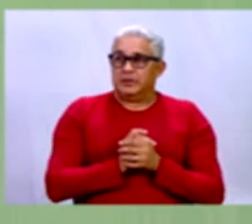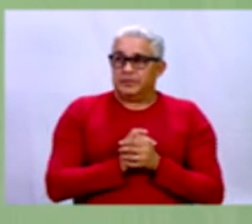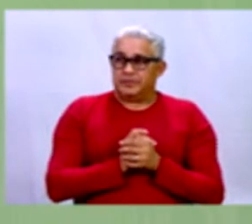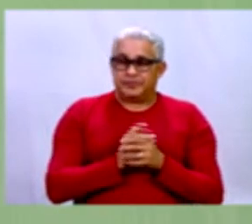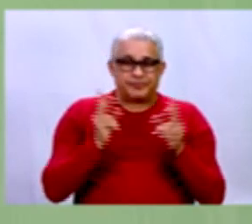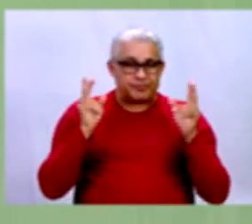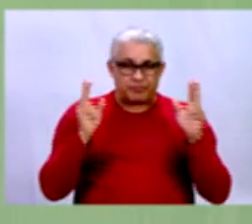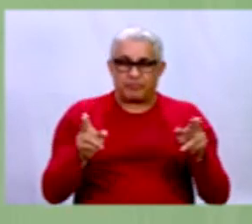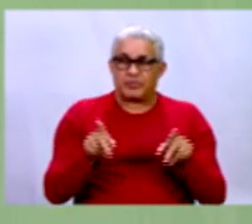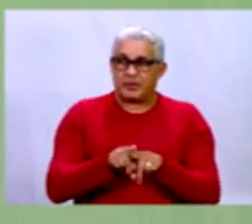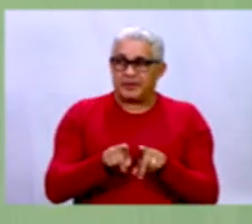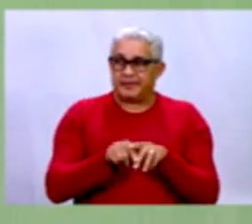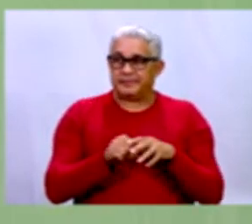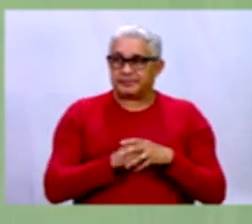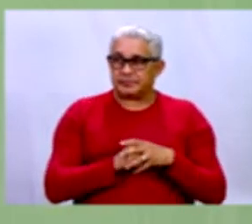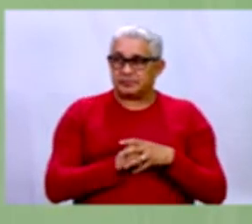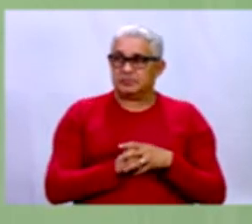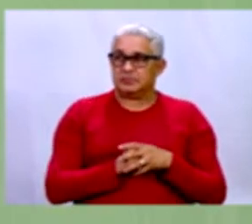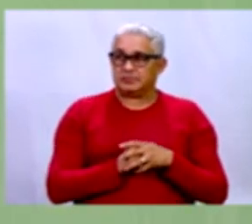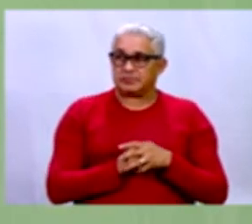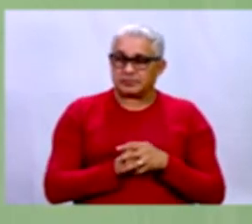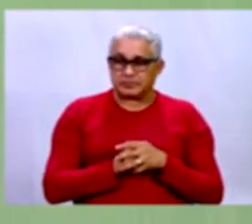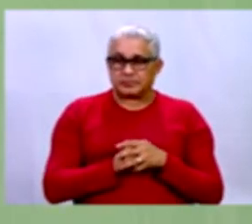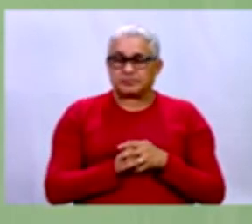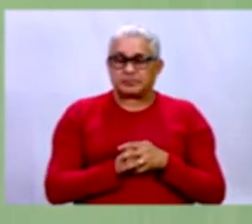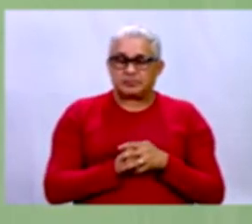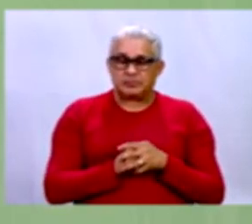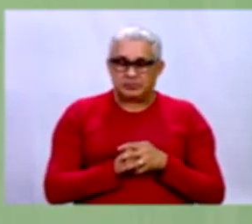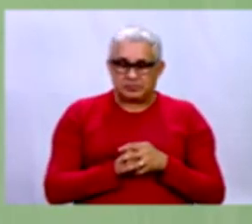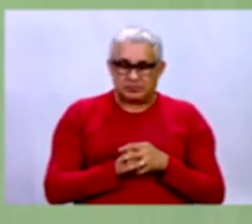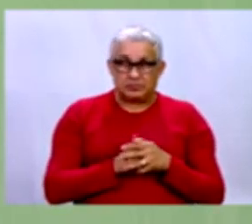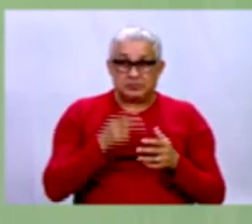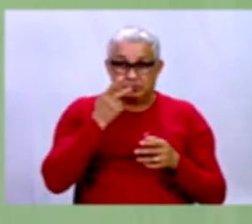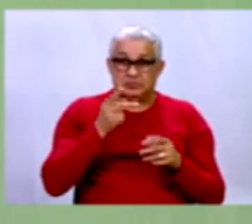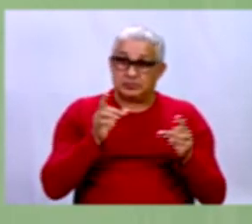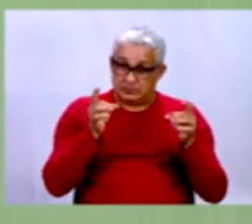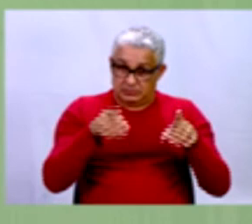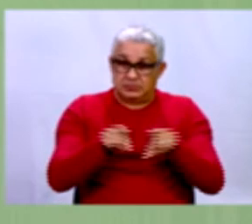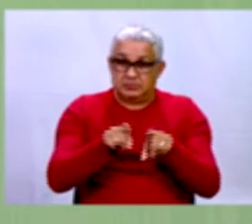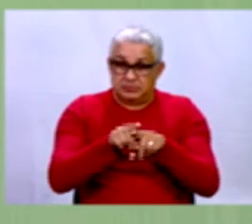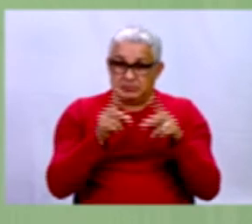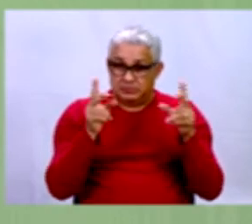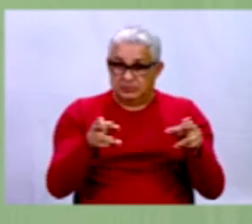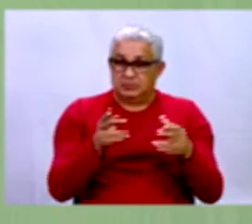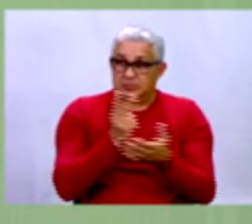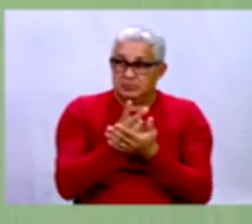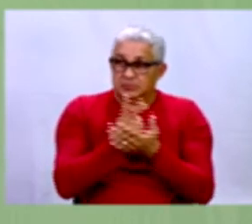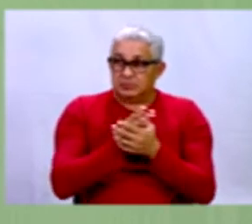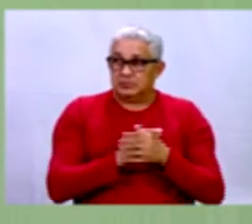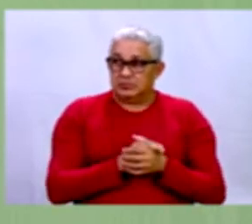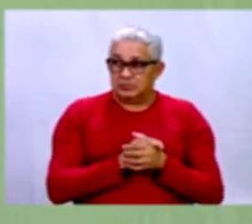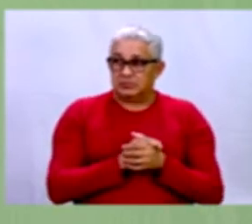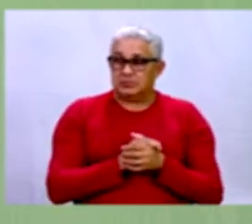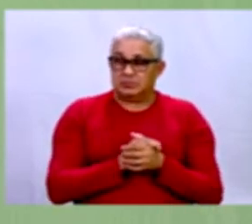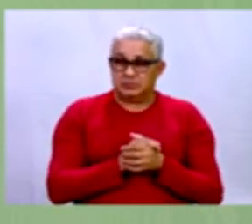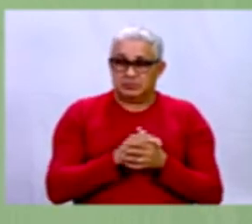aqui, tá? Tanto que, como eu falei, o resultado também será o mesmo. Então, vai ficar, quando a gente faz